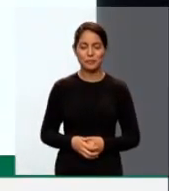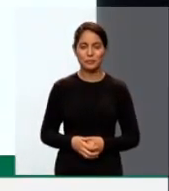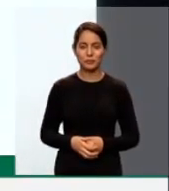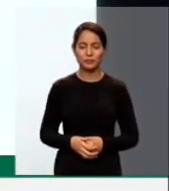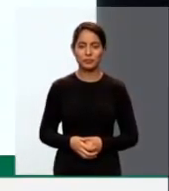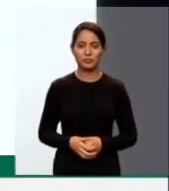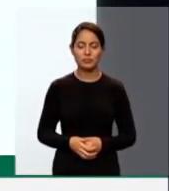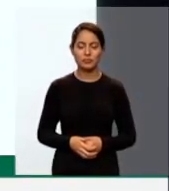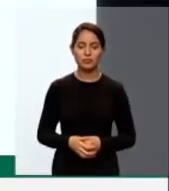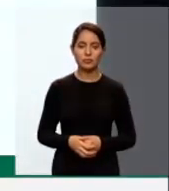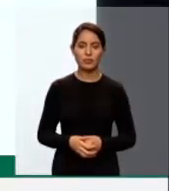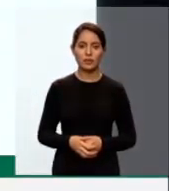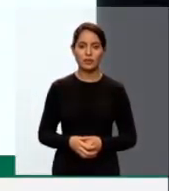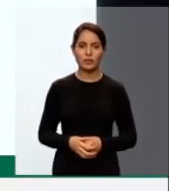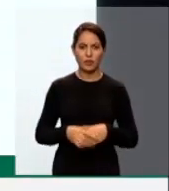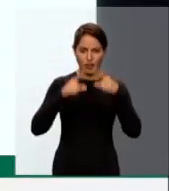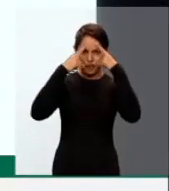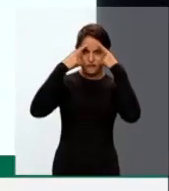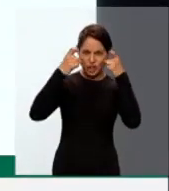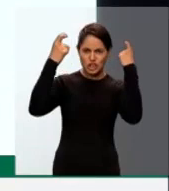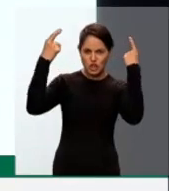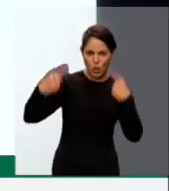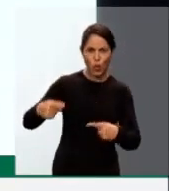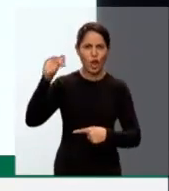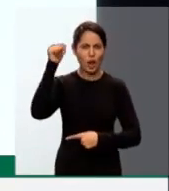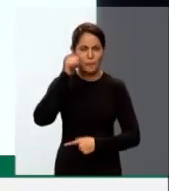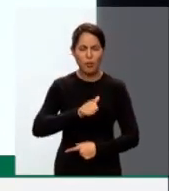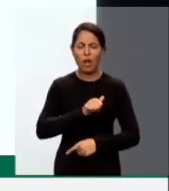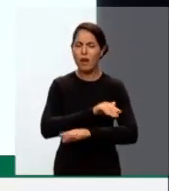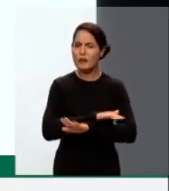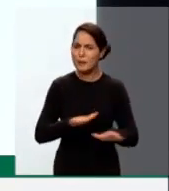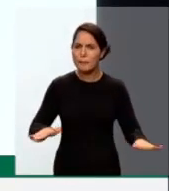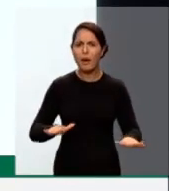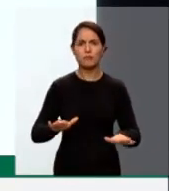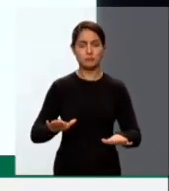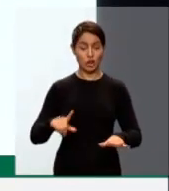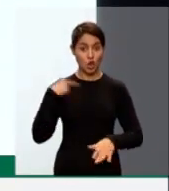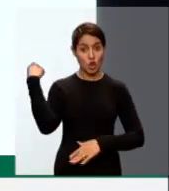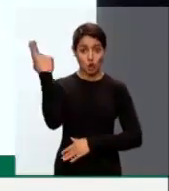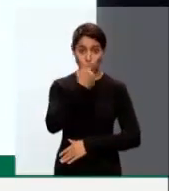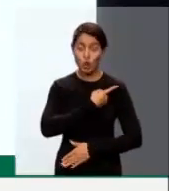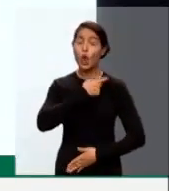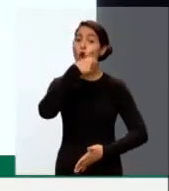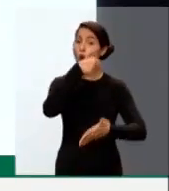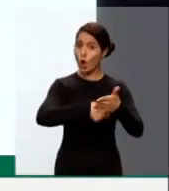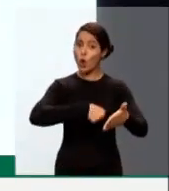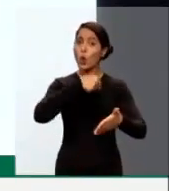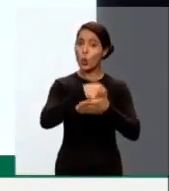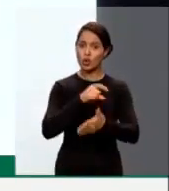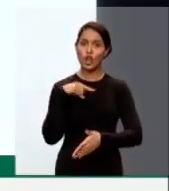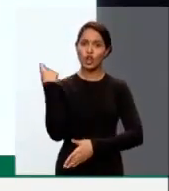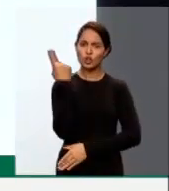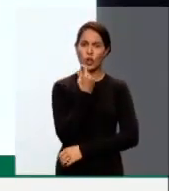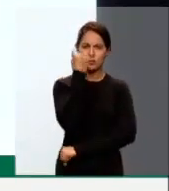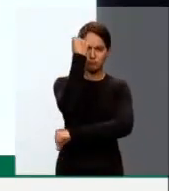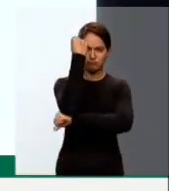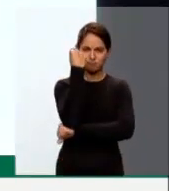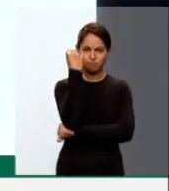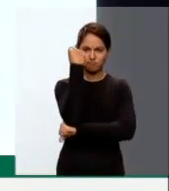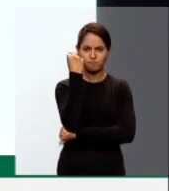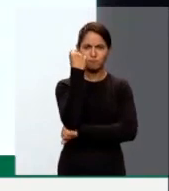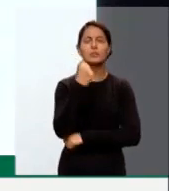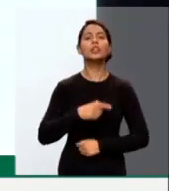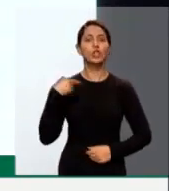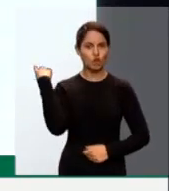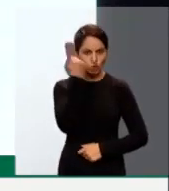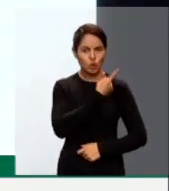da violência contra a mulher, a gente comemora a luta, a resistência para enfrentar a violência contra as